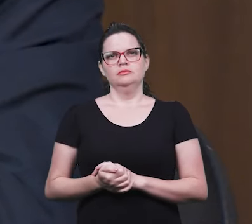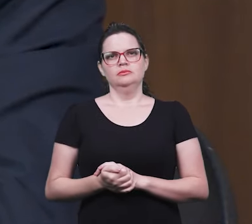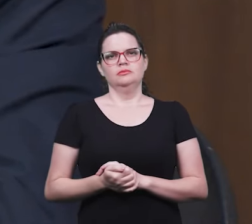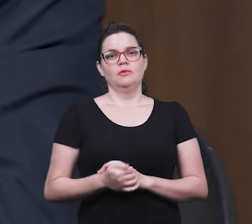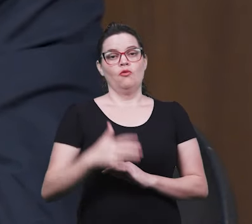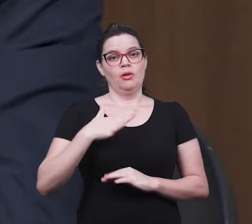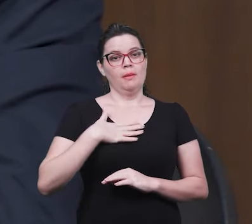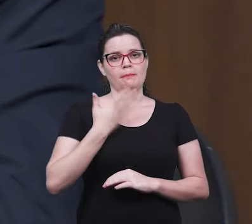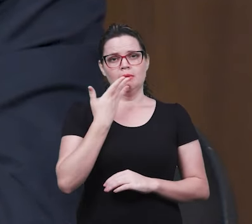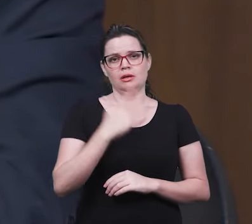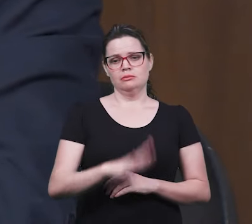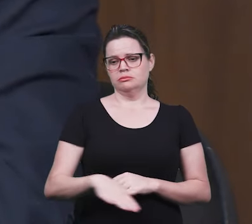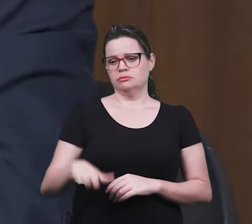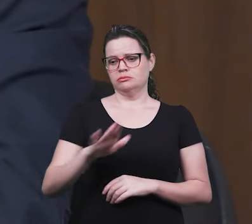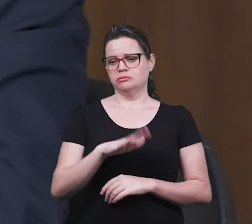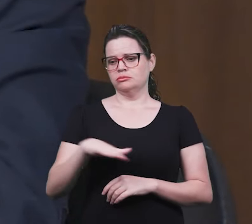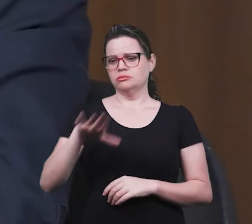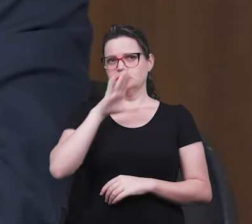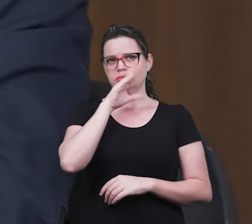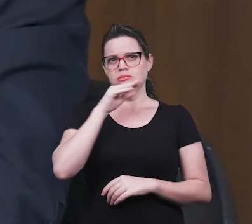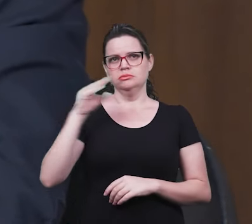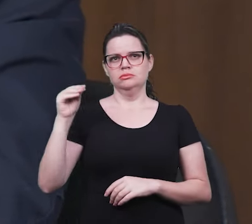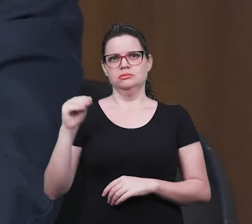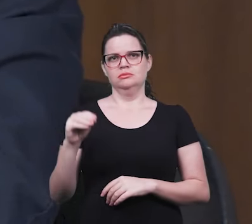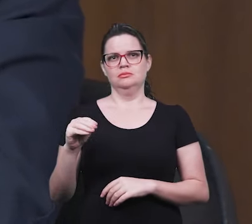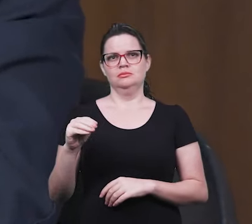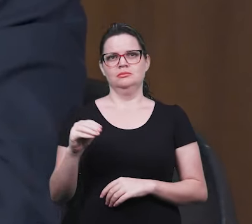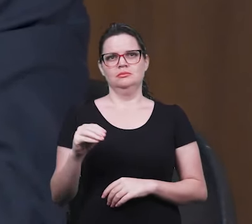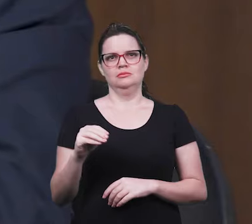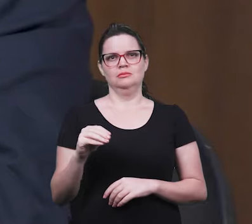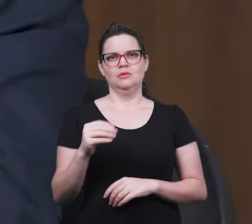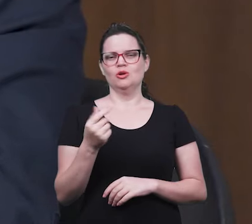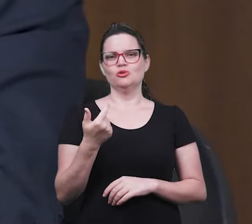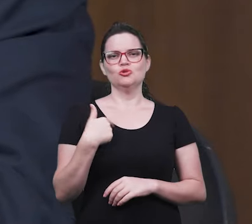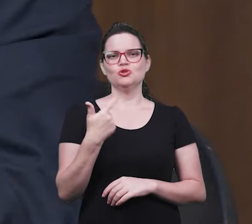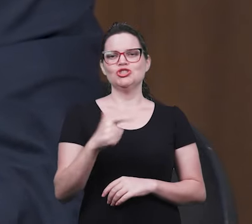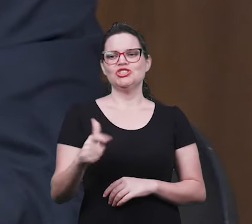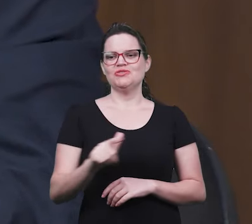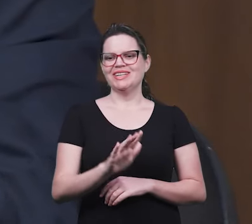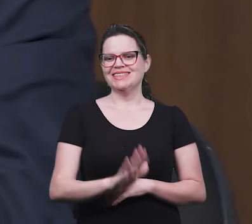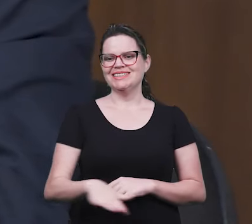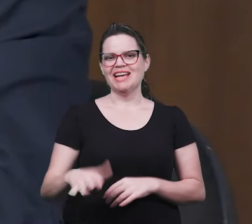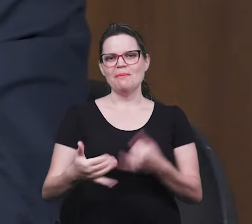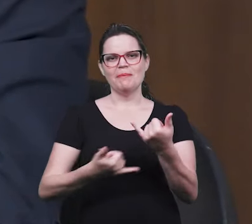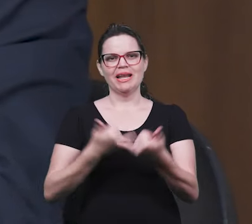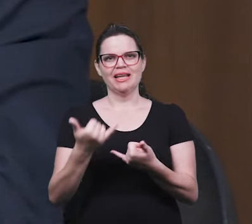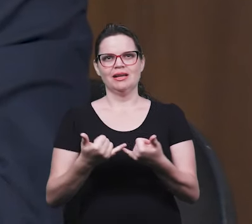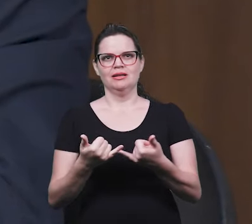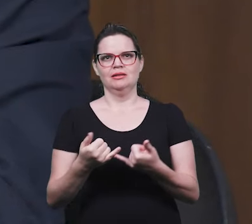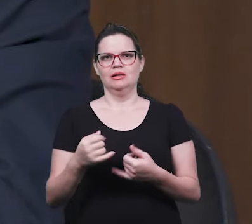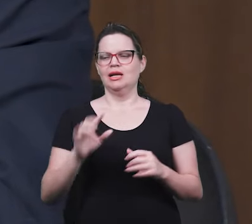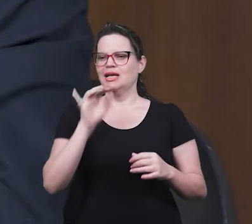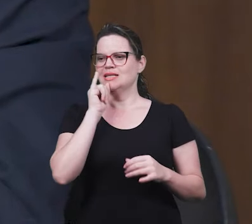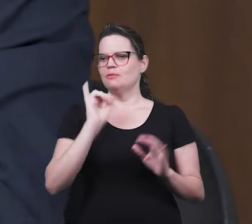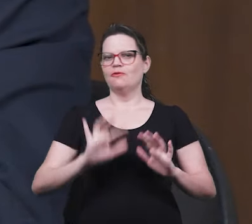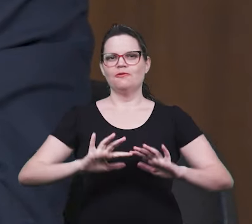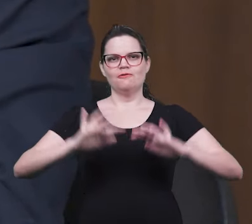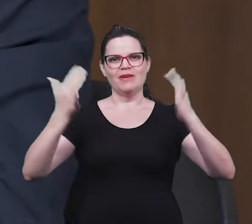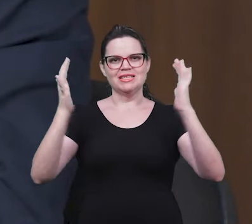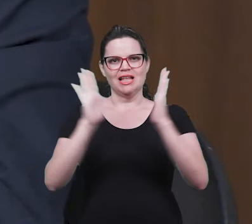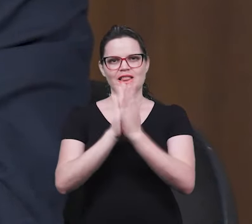Isso foi a minha infância. Nunca tive infância, nunca tive. Eu às vezes falo com as minhas filhas, eu nunca tive festa de